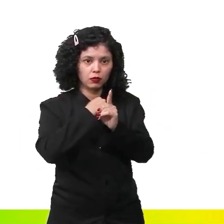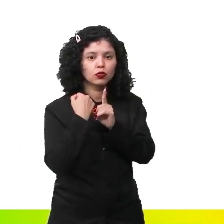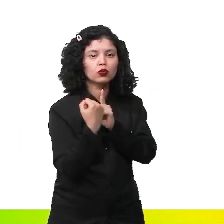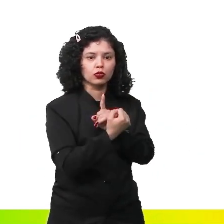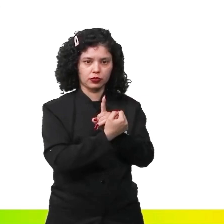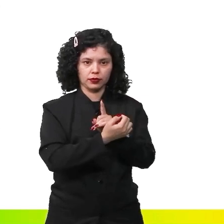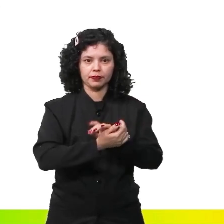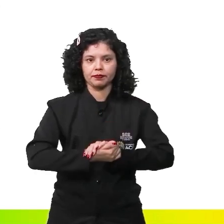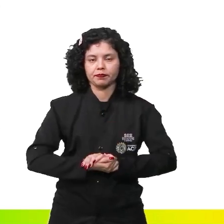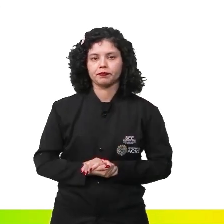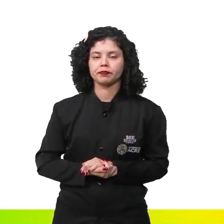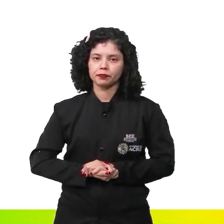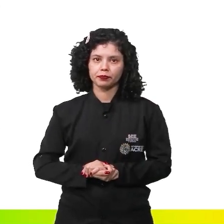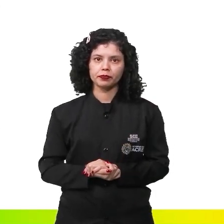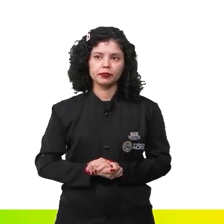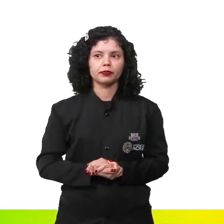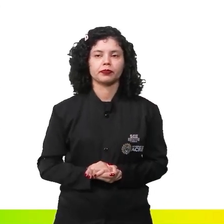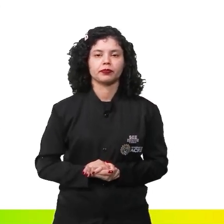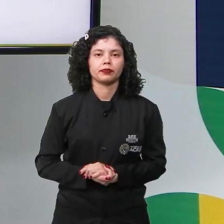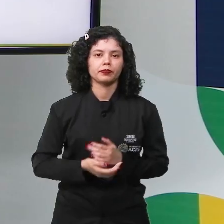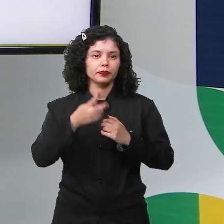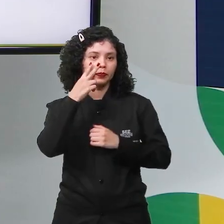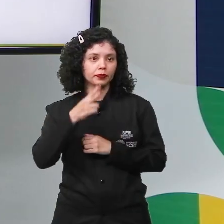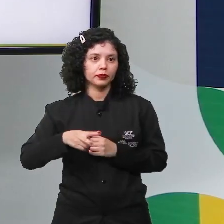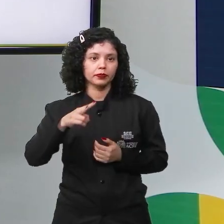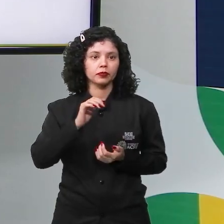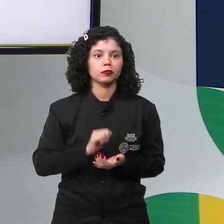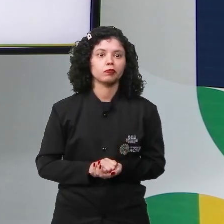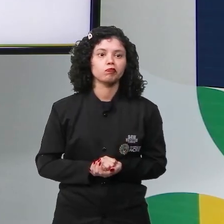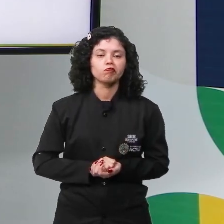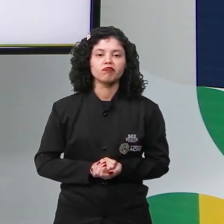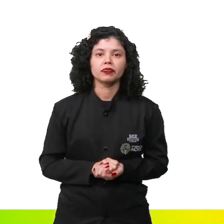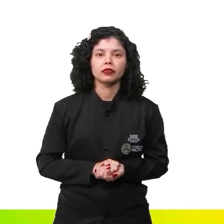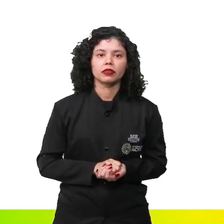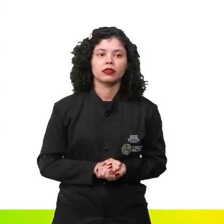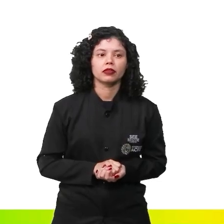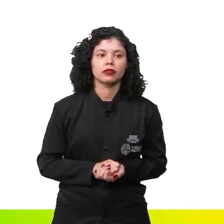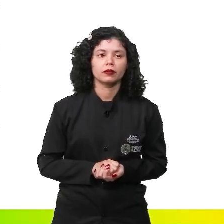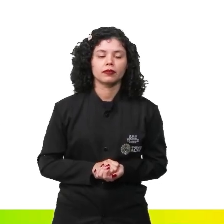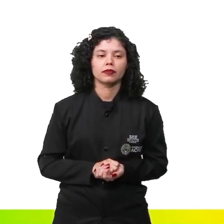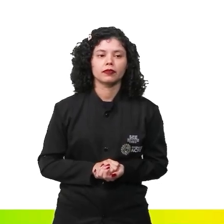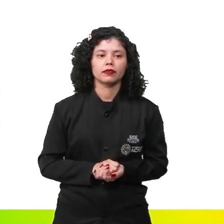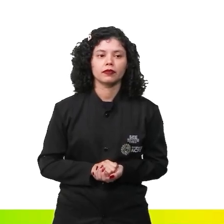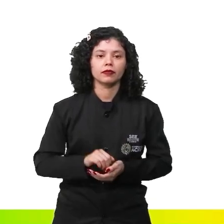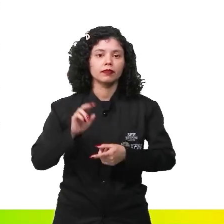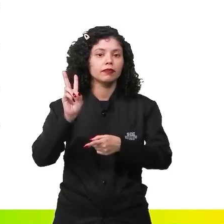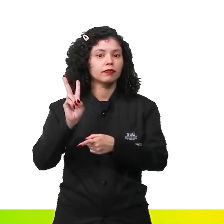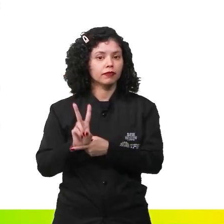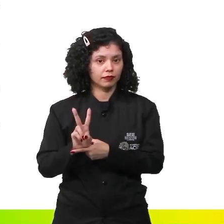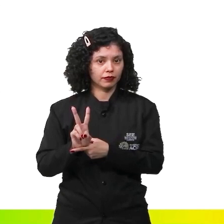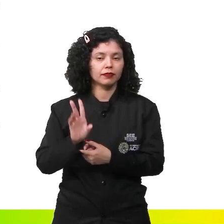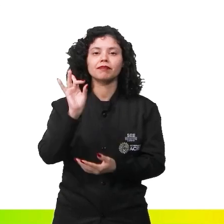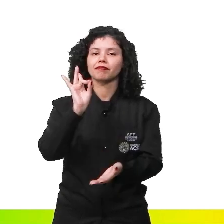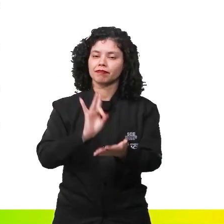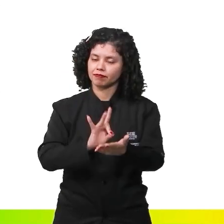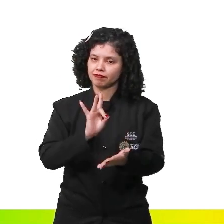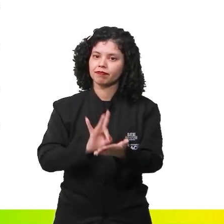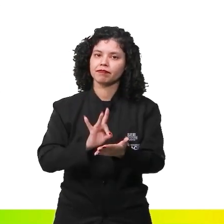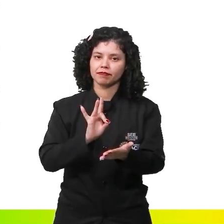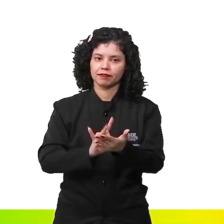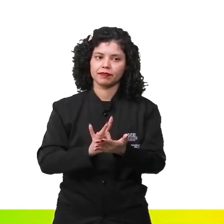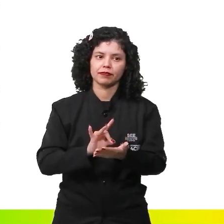das classes sociais. Vamos verificar qual a resposta? Falsa ou verdadeira?